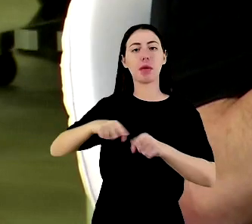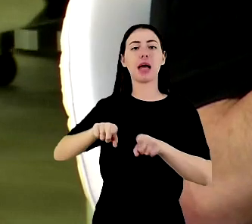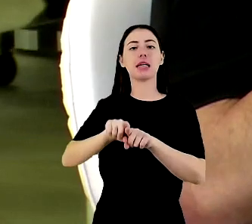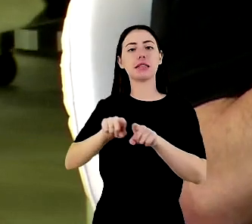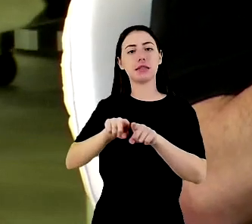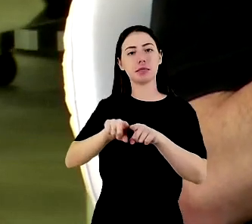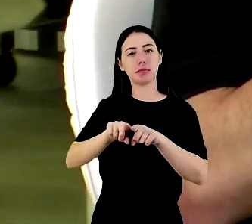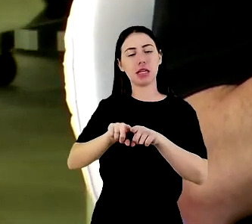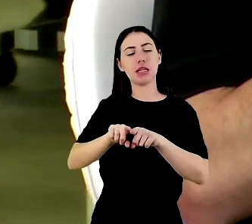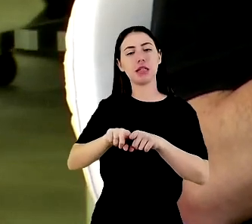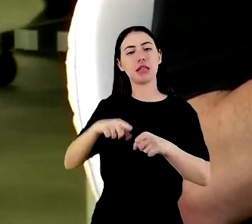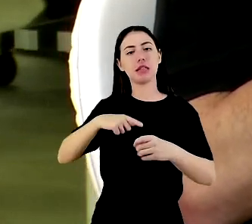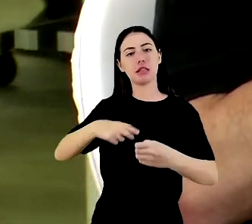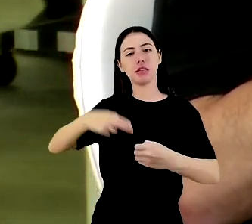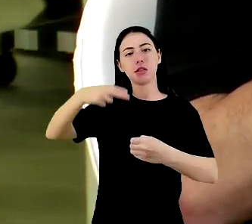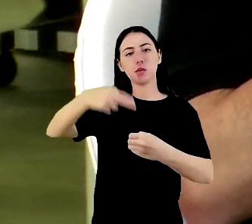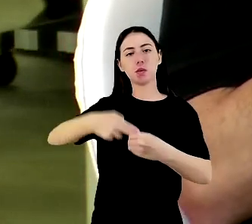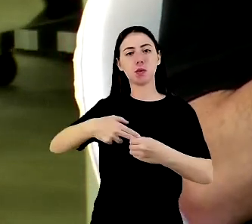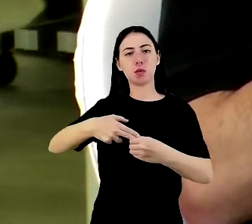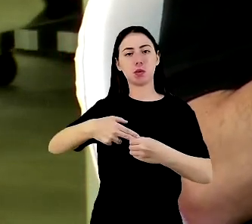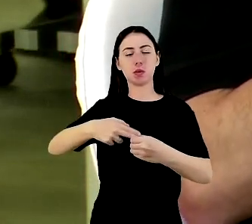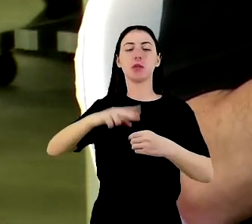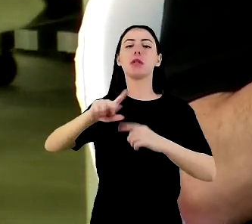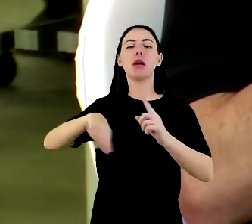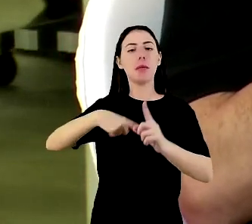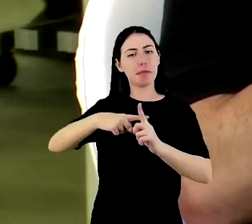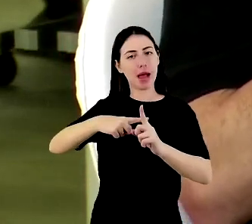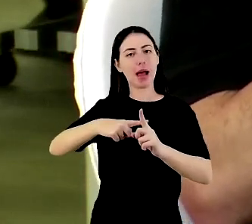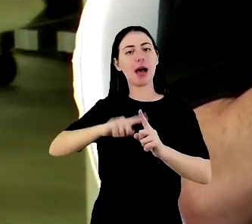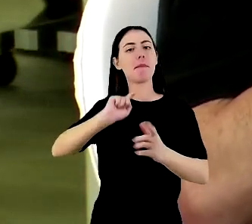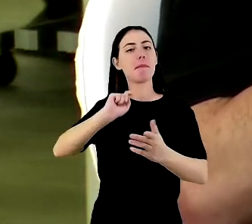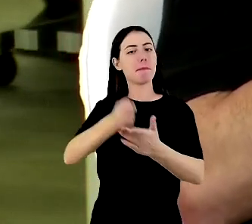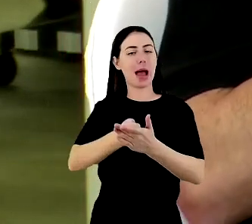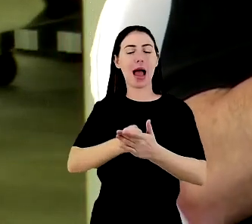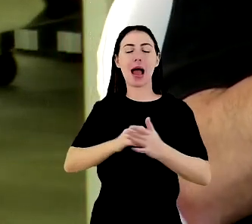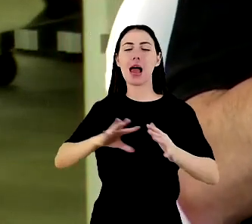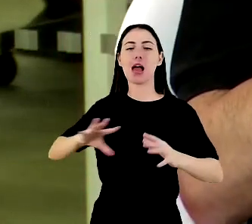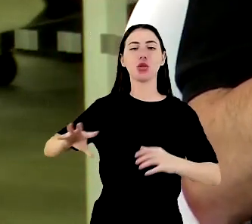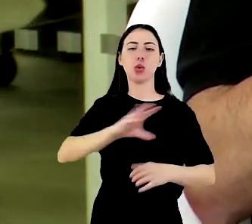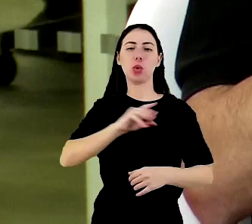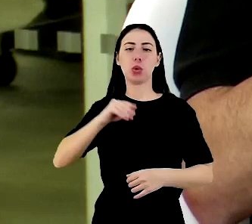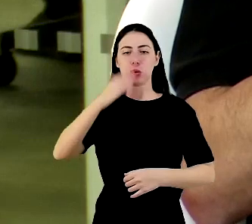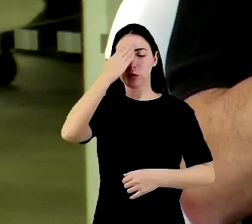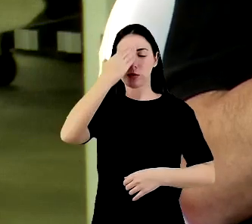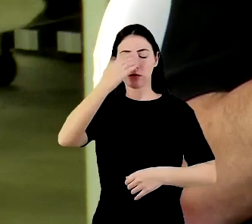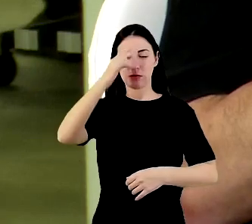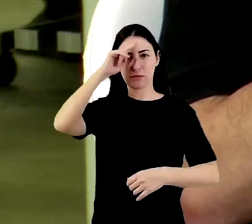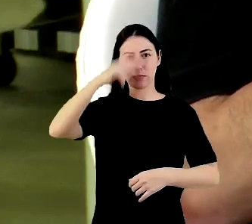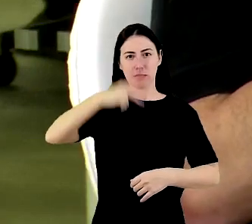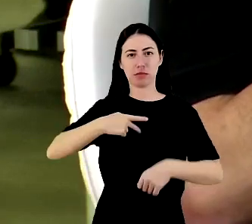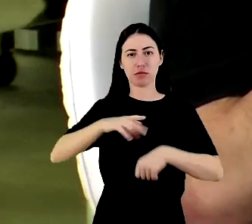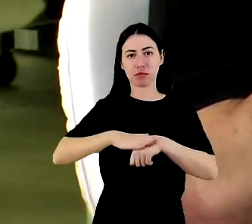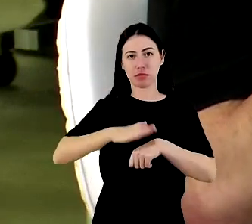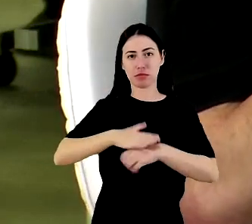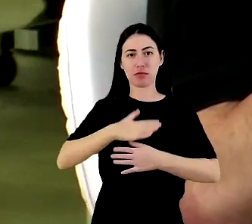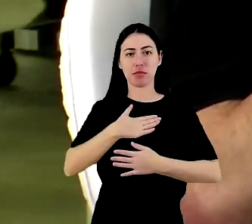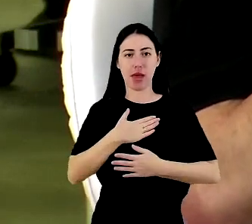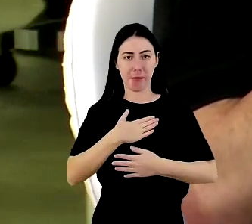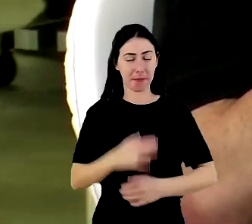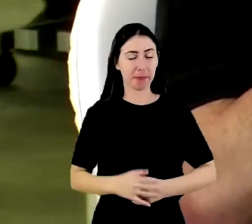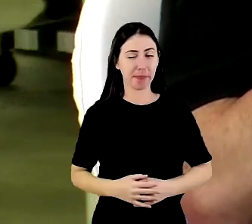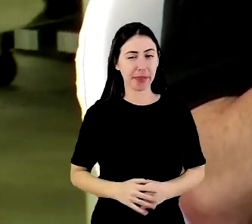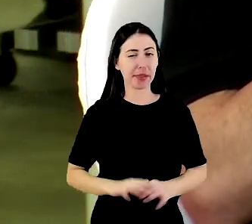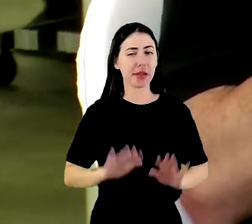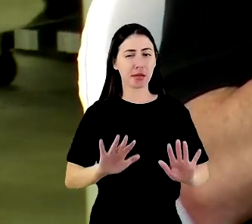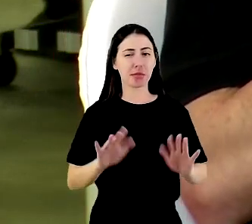forma humanizada. Obviamente, o país tem diversos dilemas, um deles é emprego, e hoje a parte de atendimento de postos de gasolinas é um